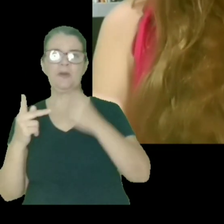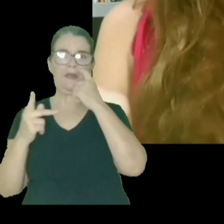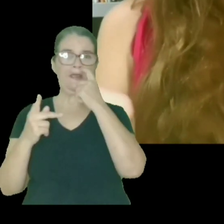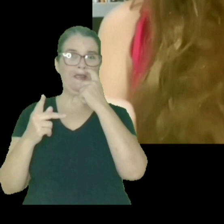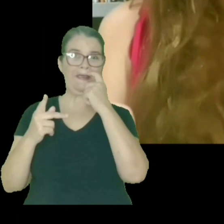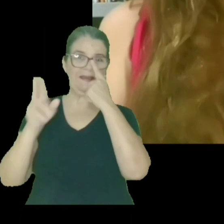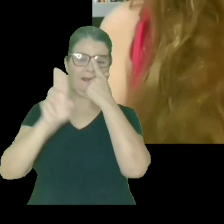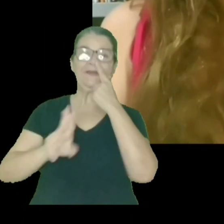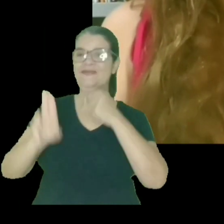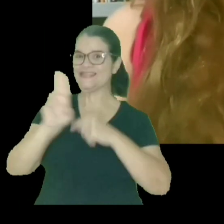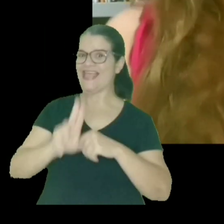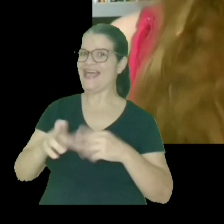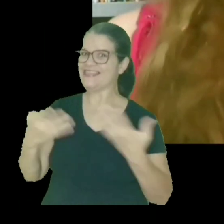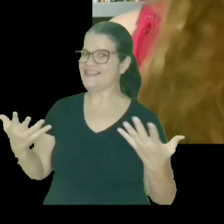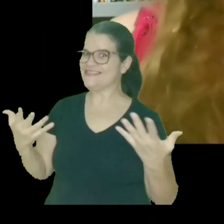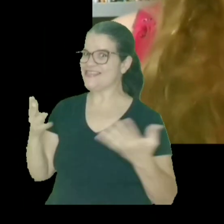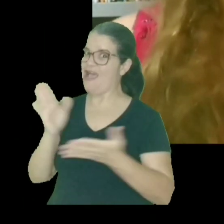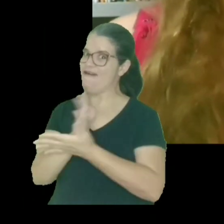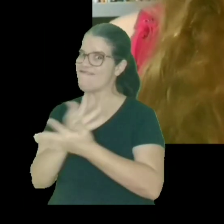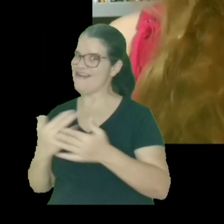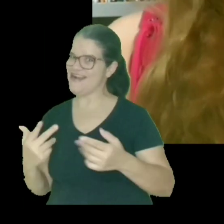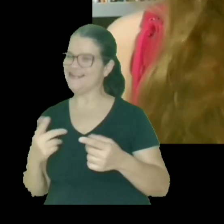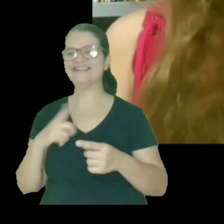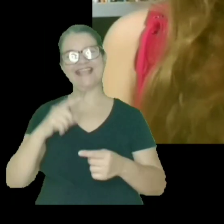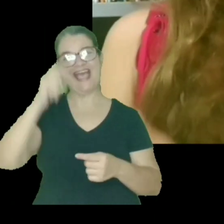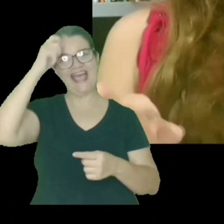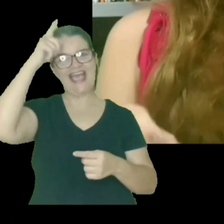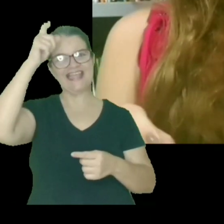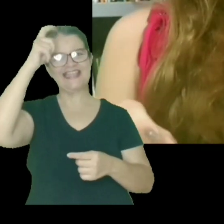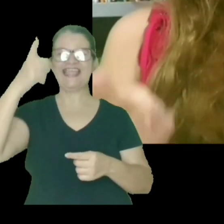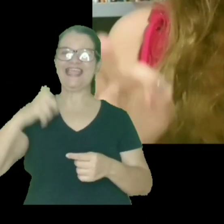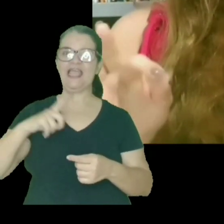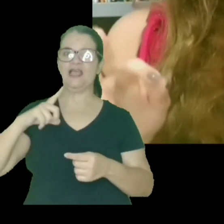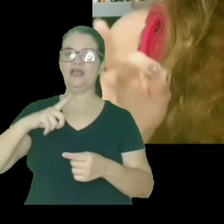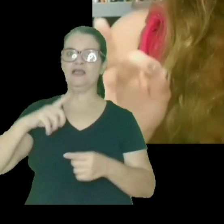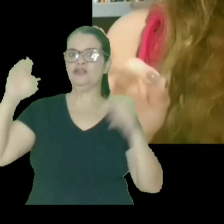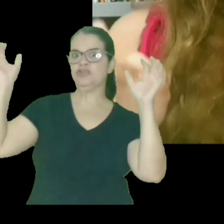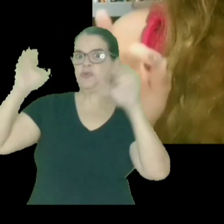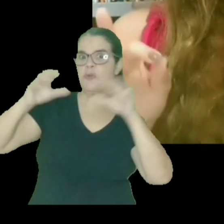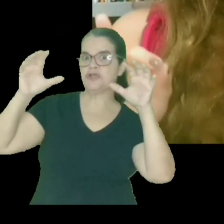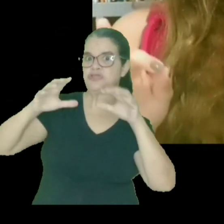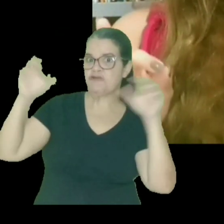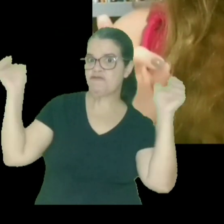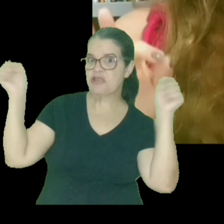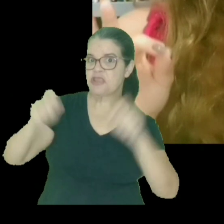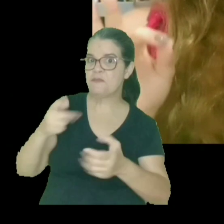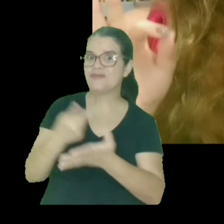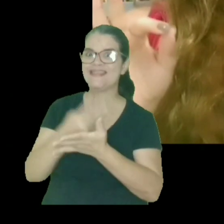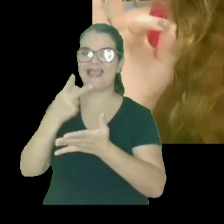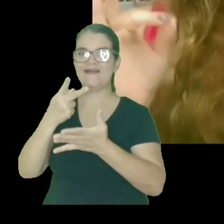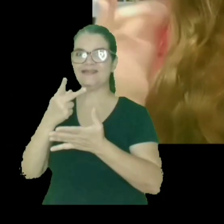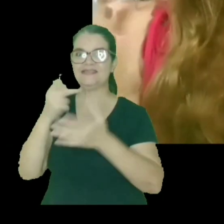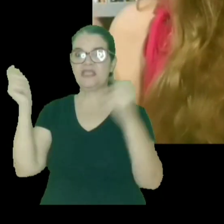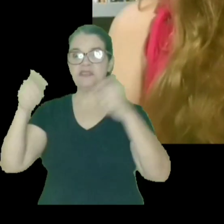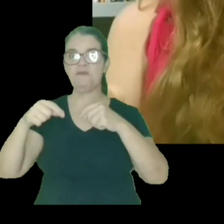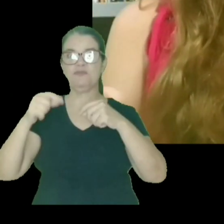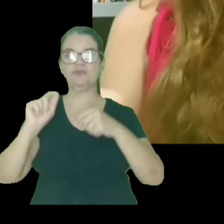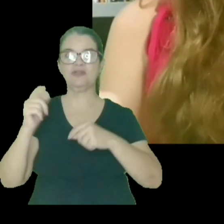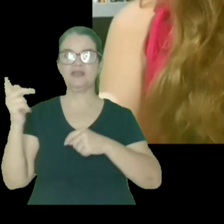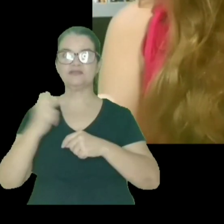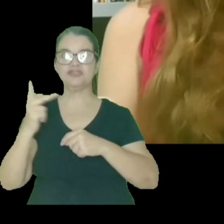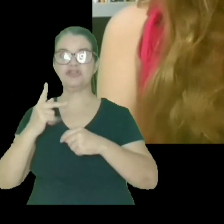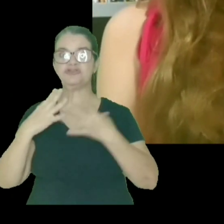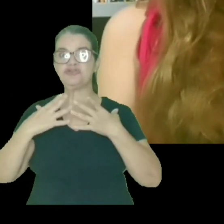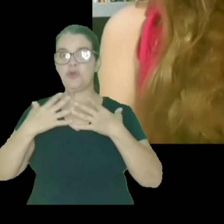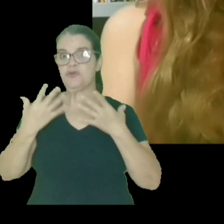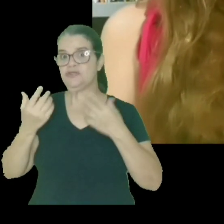modo vestidas. A ideia de uma chuva que de repente nos deixasse, nos nossos